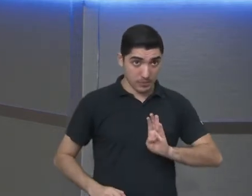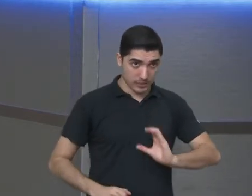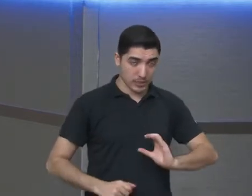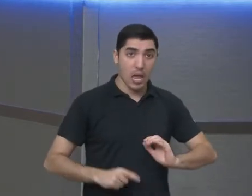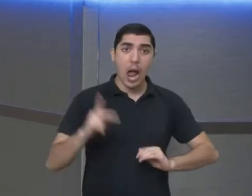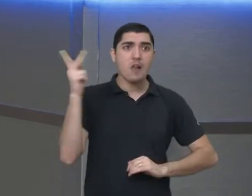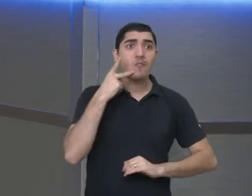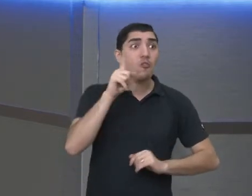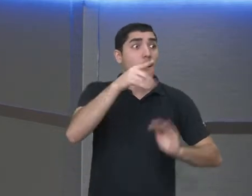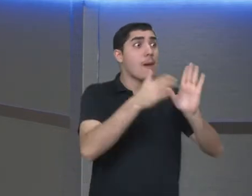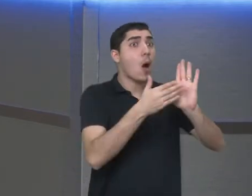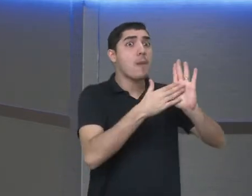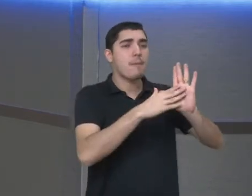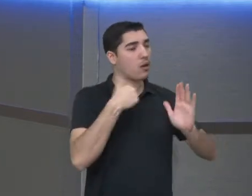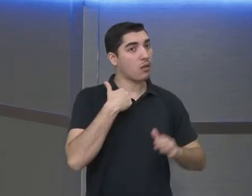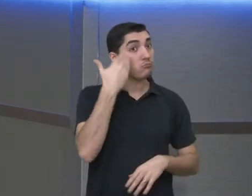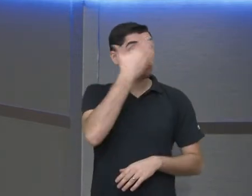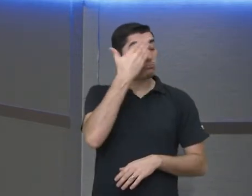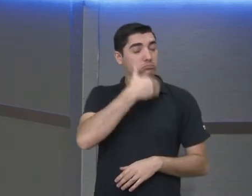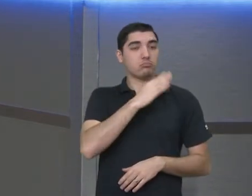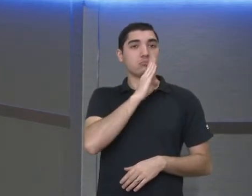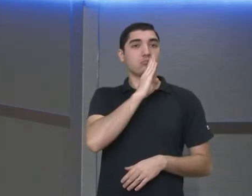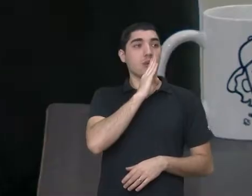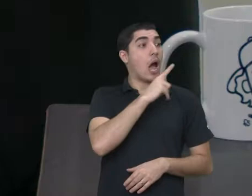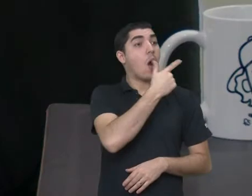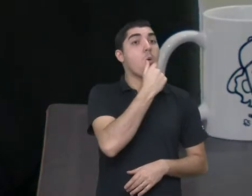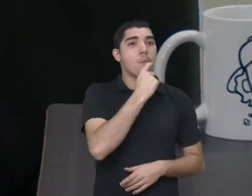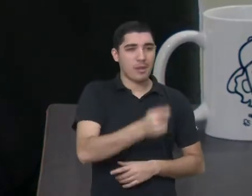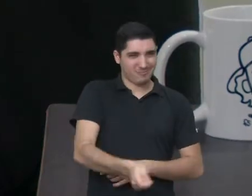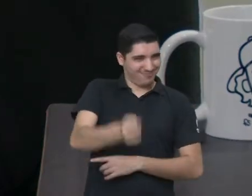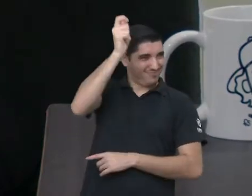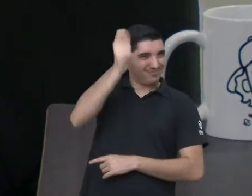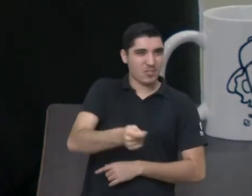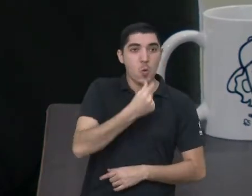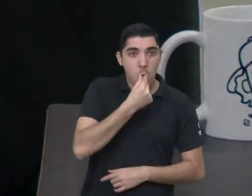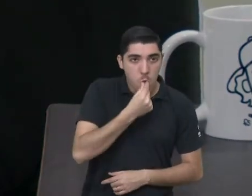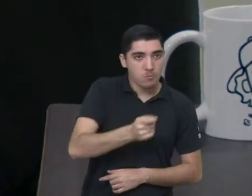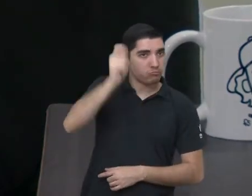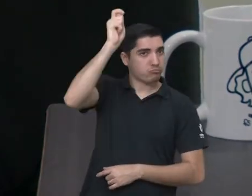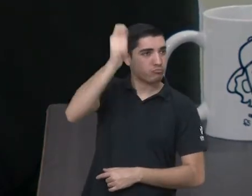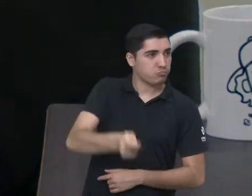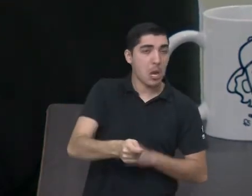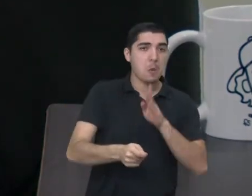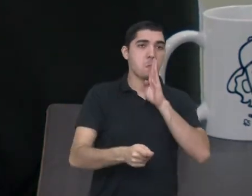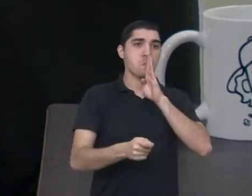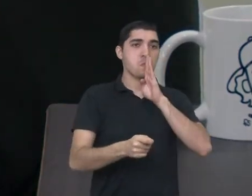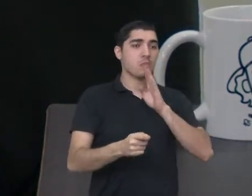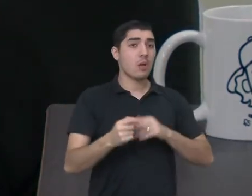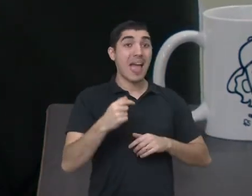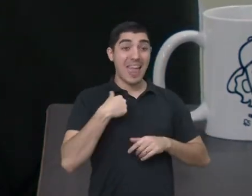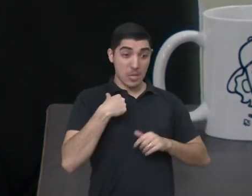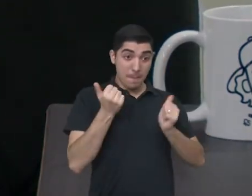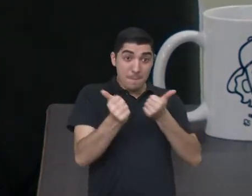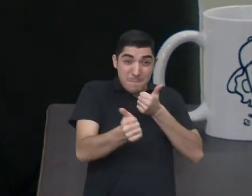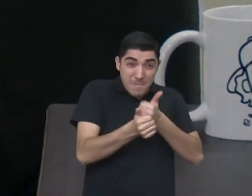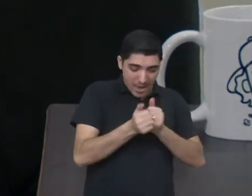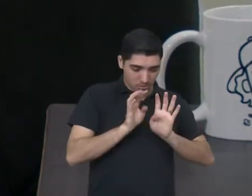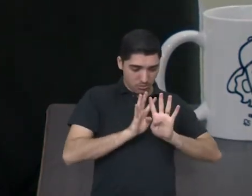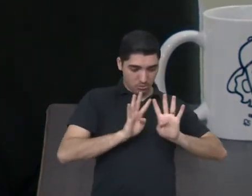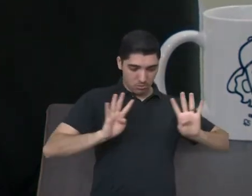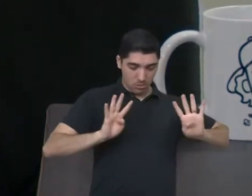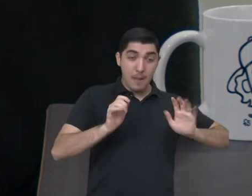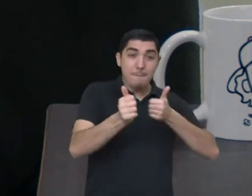levantar matéria, para você poder desenvolver, para você gravar, fazer. Aqui em São José, era São José e alguém, São José e alguém. São José e alguém. Não,